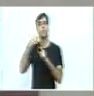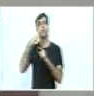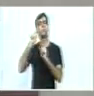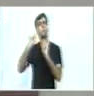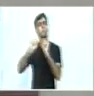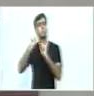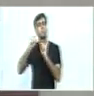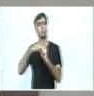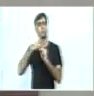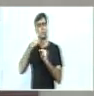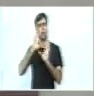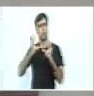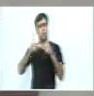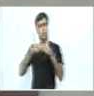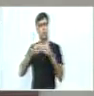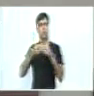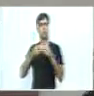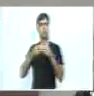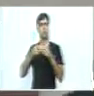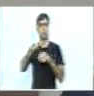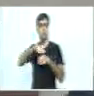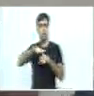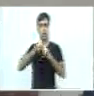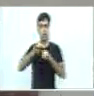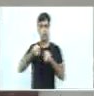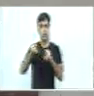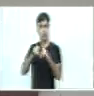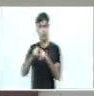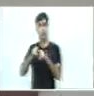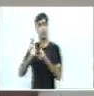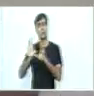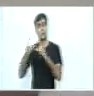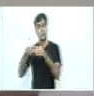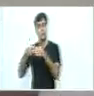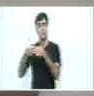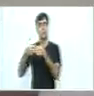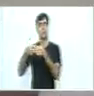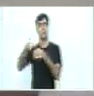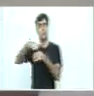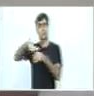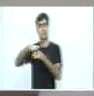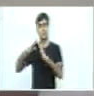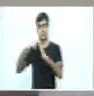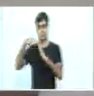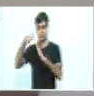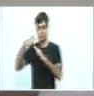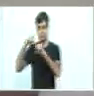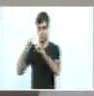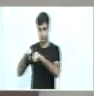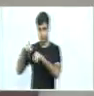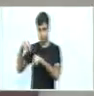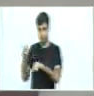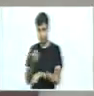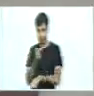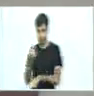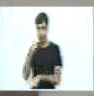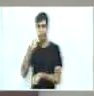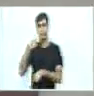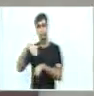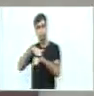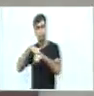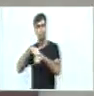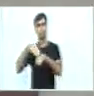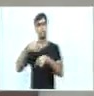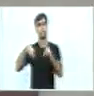Conselho Municipal de Educação, com Comissão de Educação da Câmara Municipal, claro, dialogando também